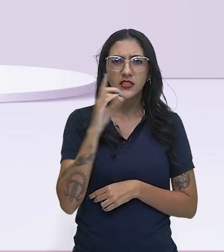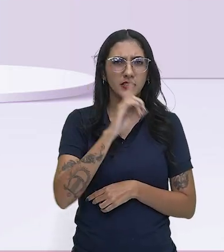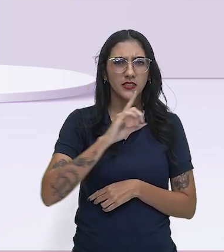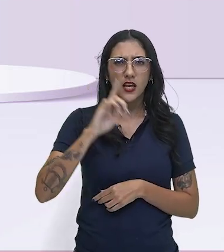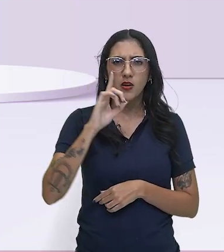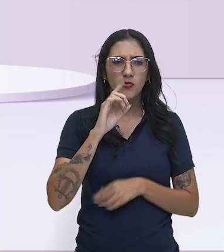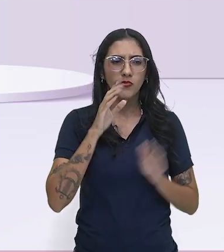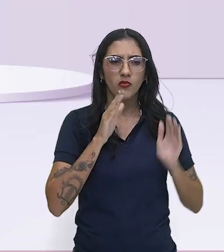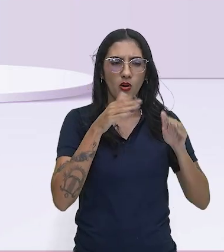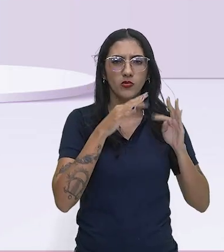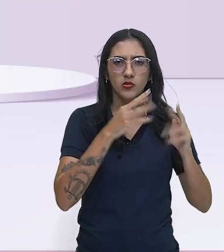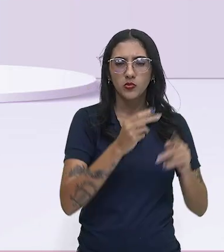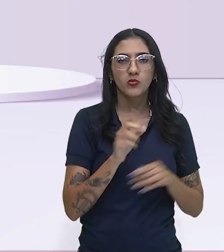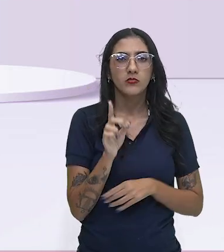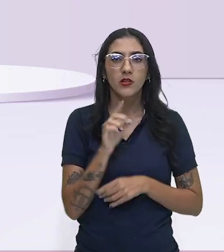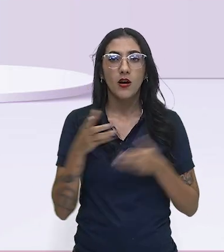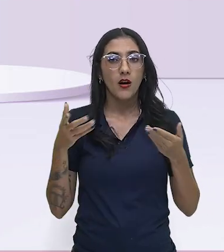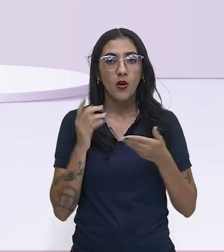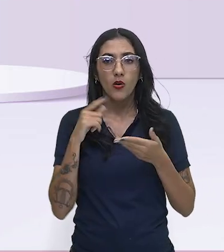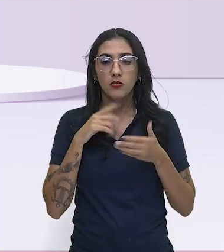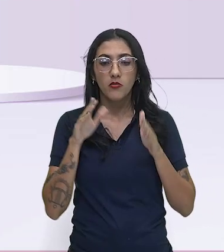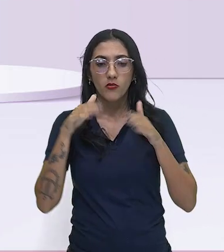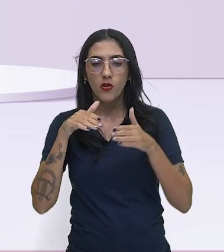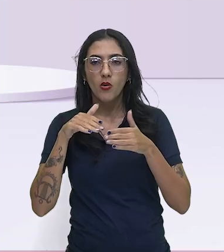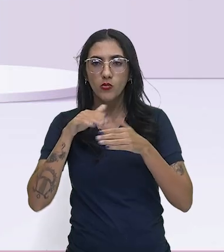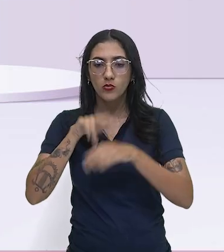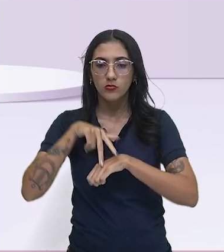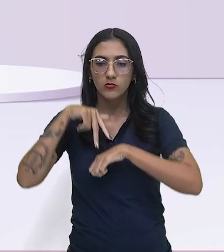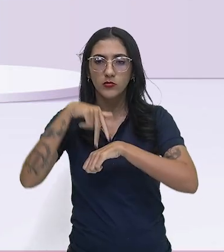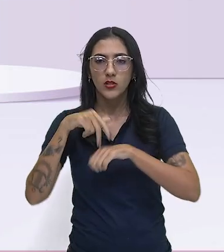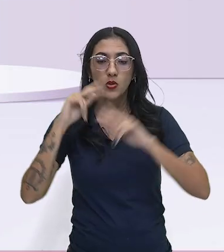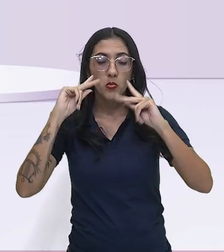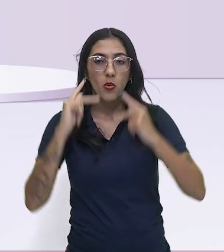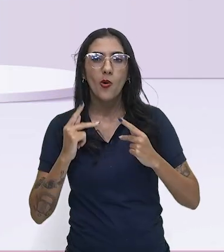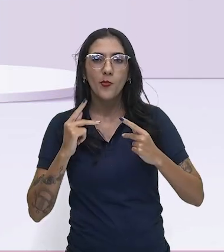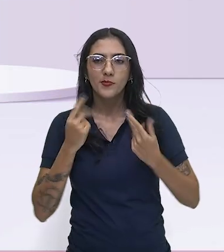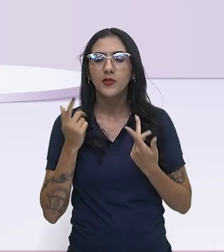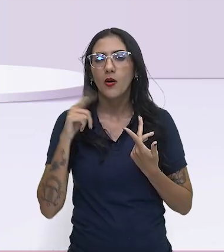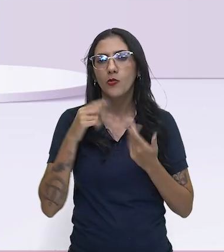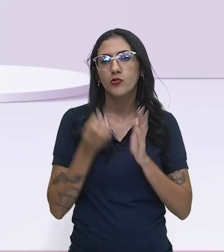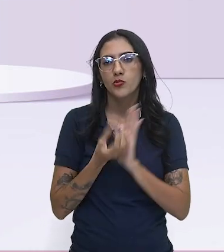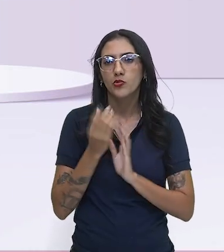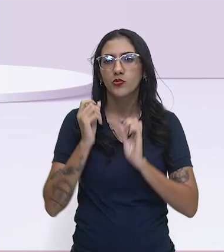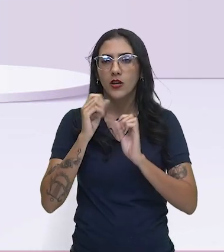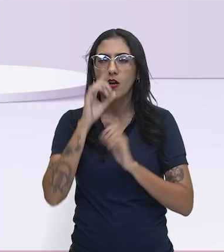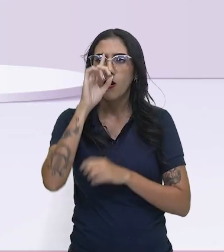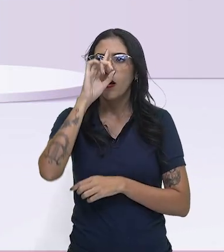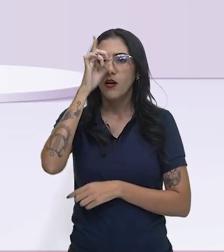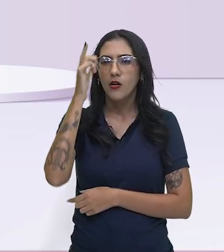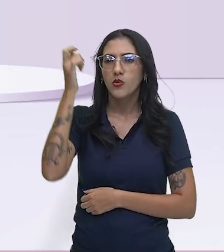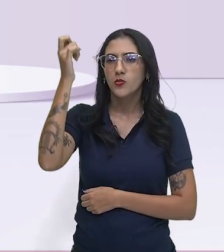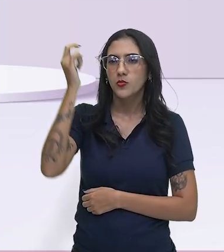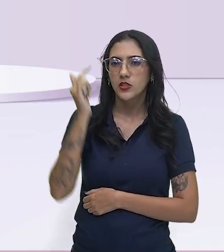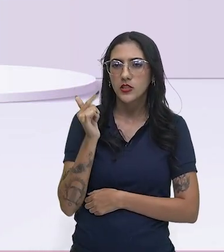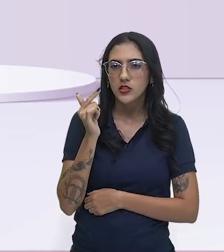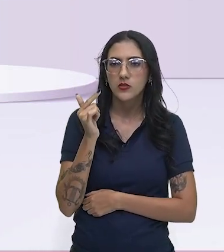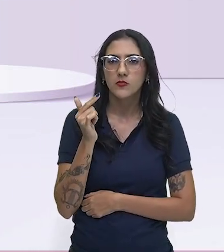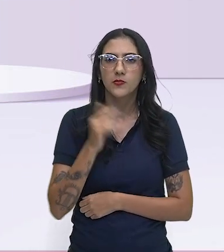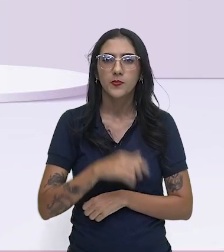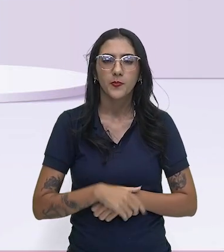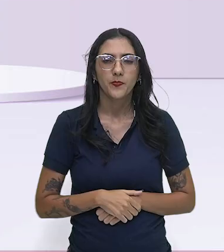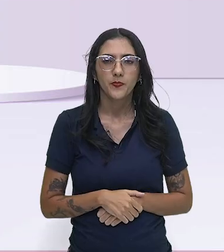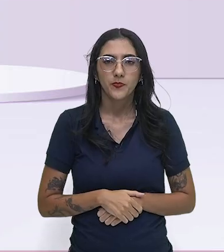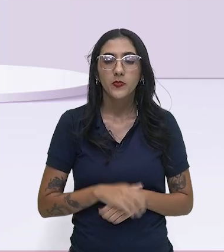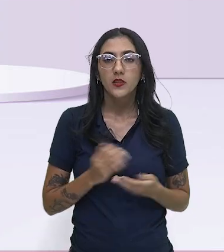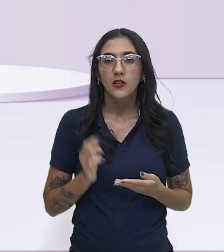como centro, mas do homem como centro, o iluminismo, né? A invenção das coisas. Então,